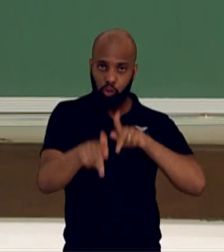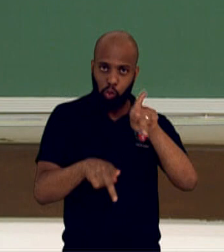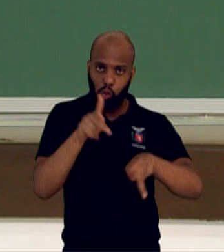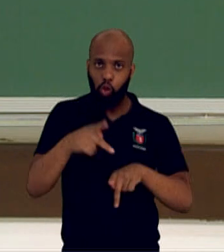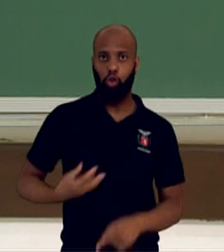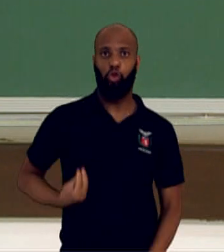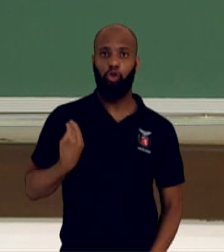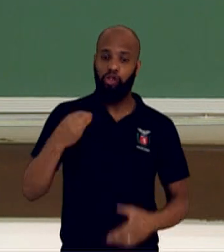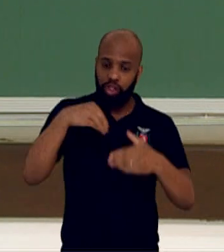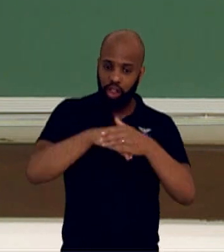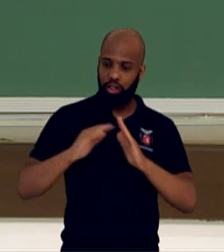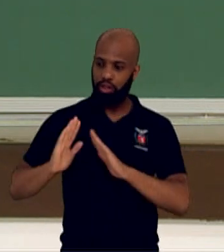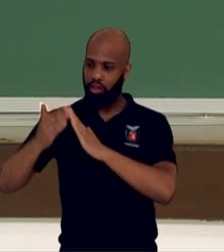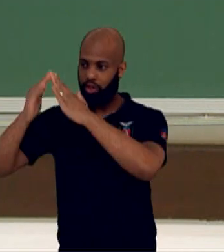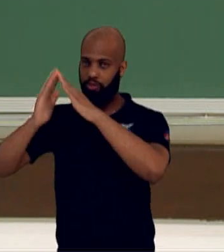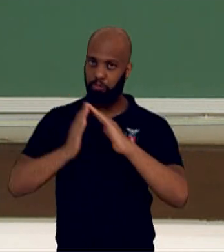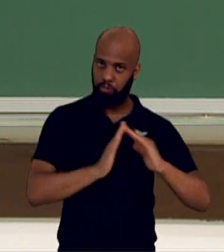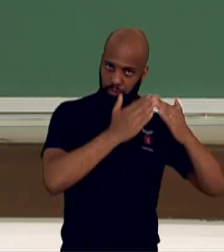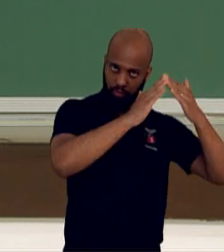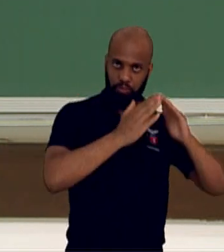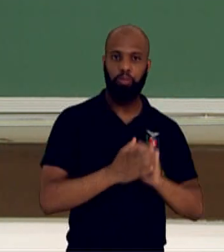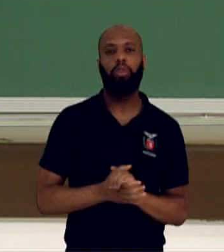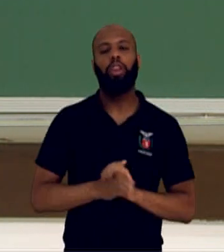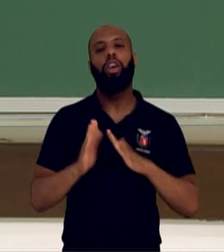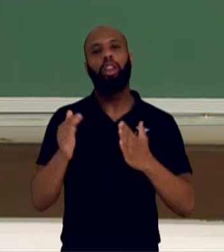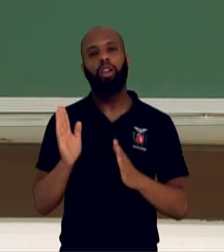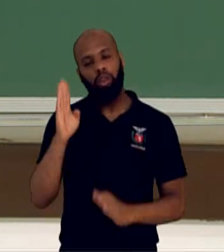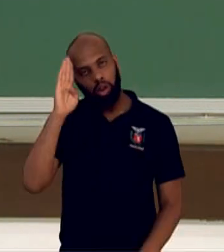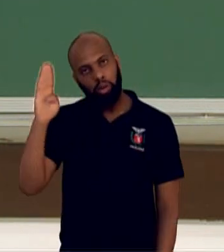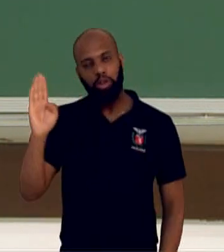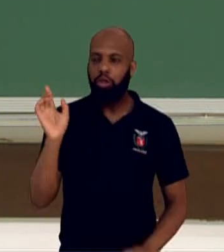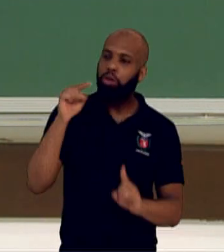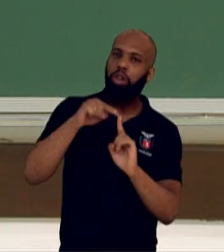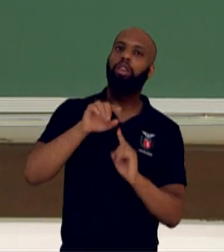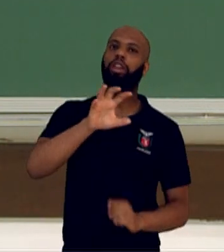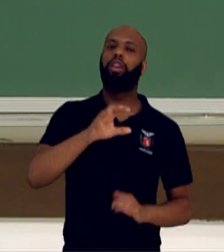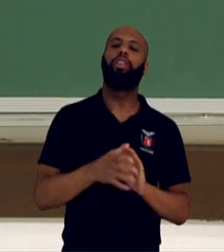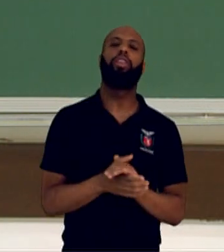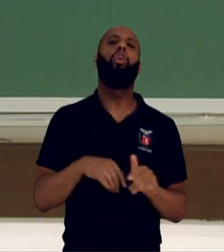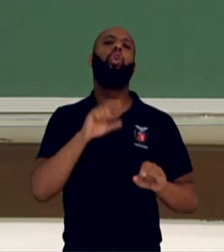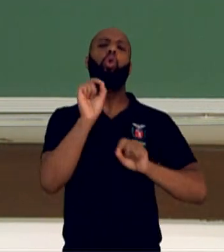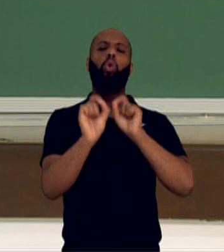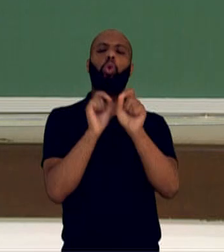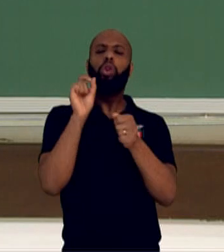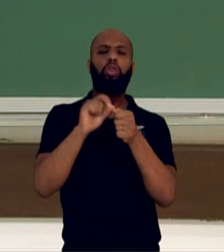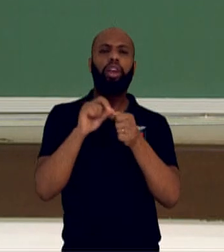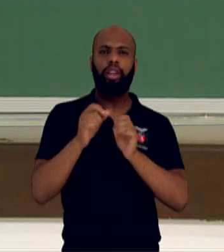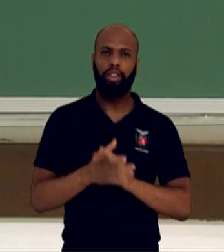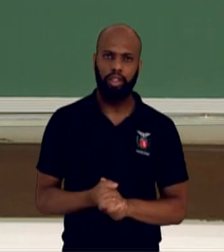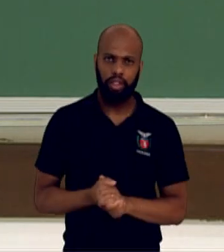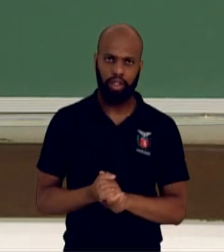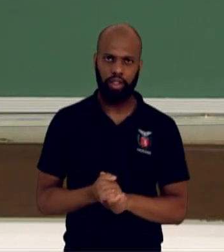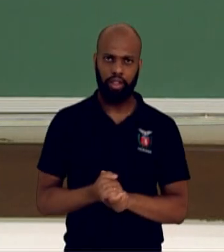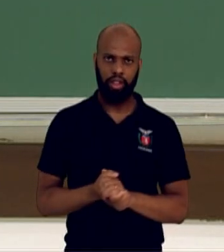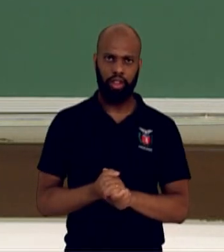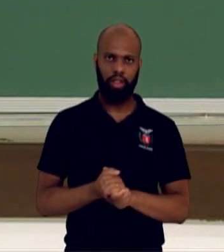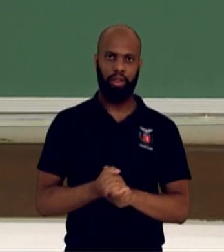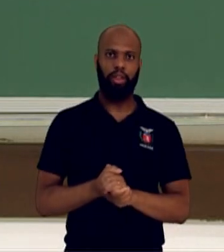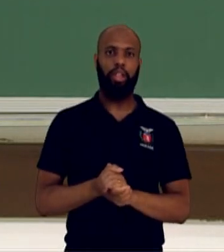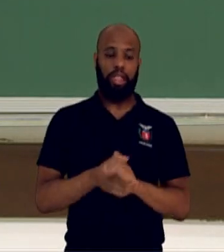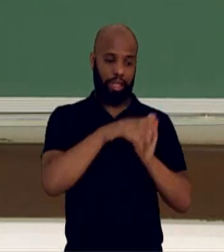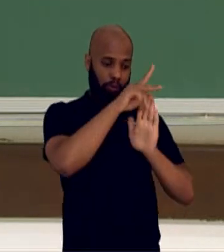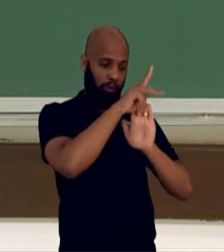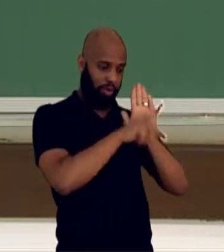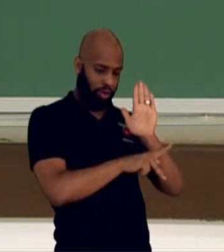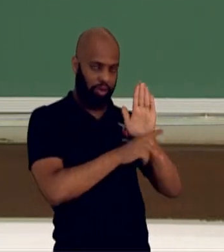ali na periferia. O principal intuito é este. Tá? E o que é que ele faz neste